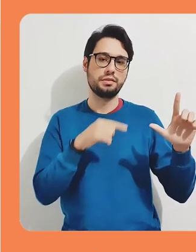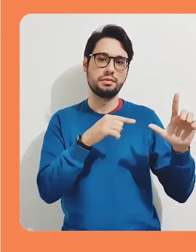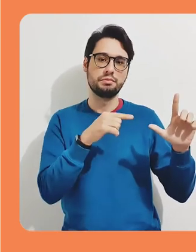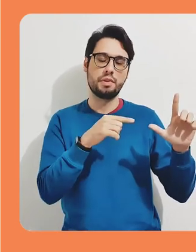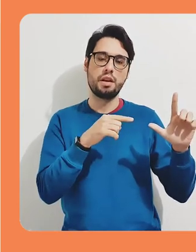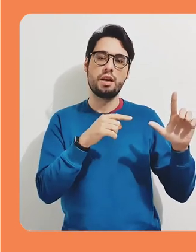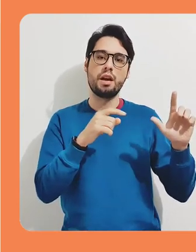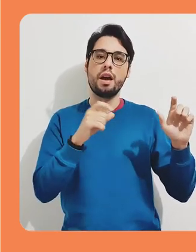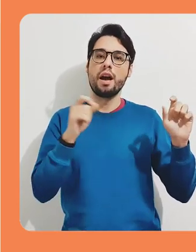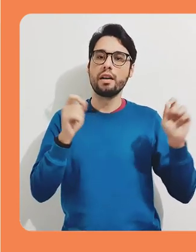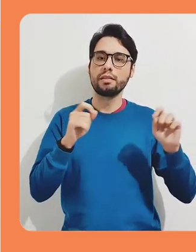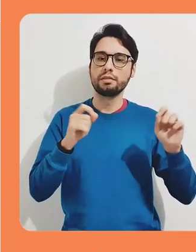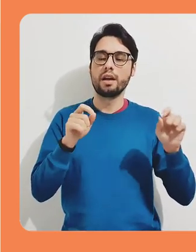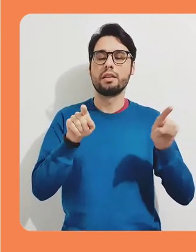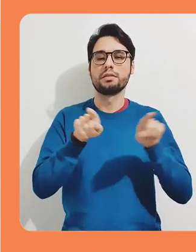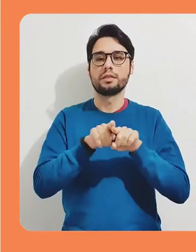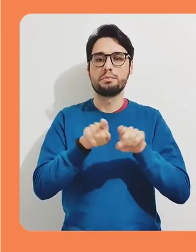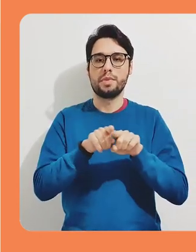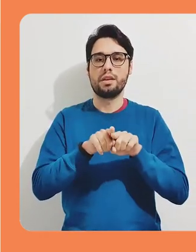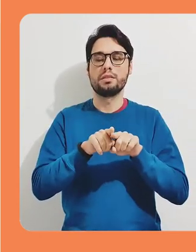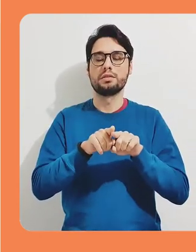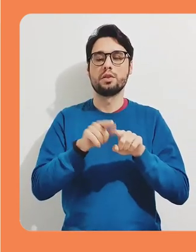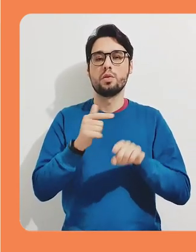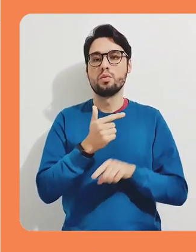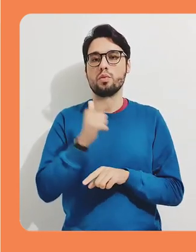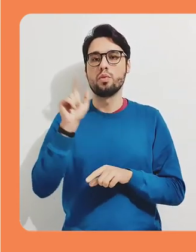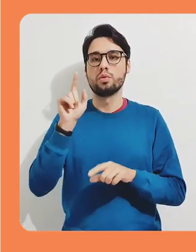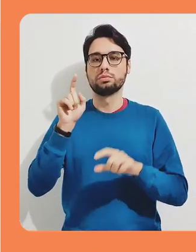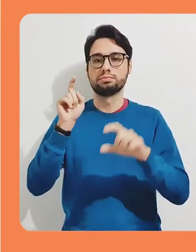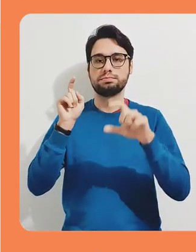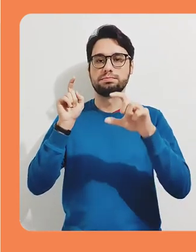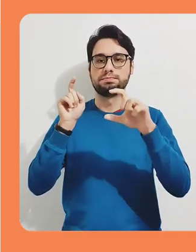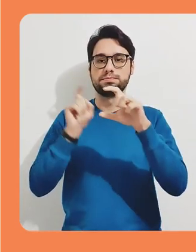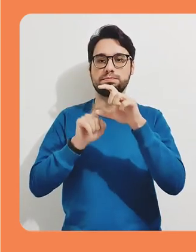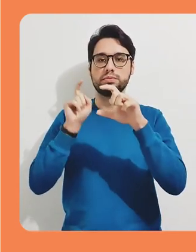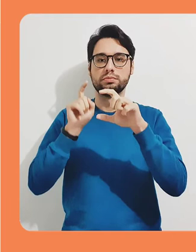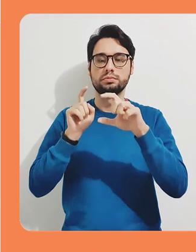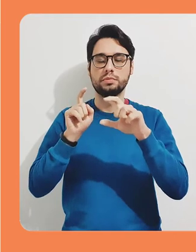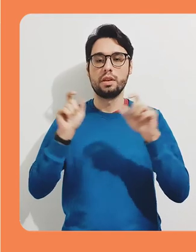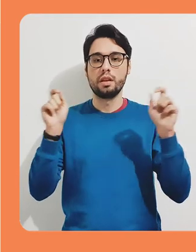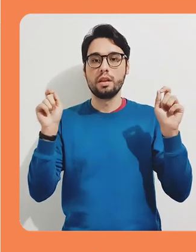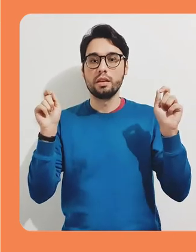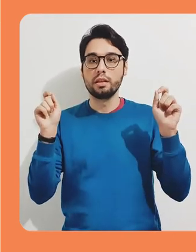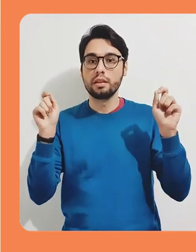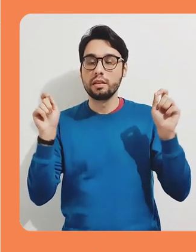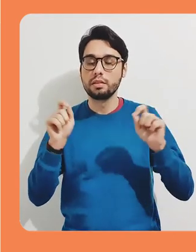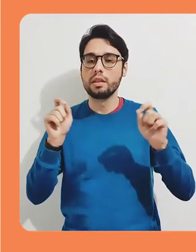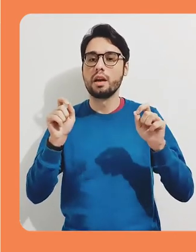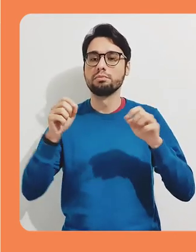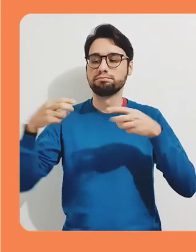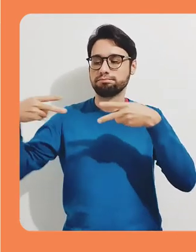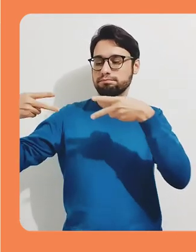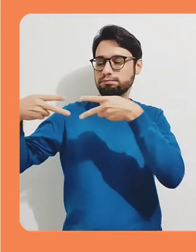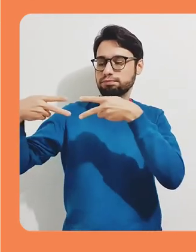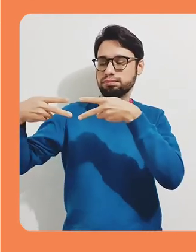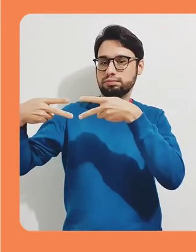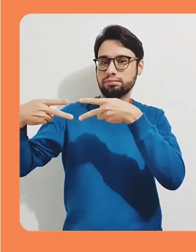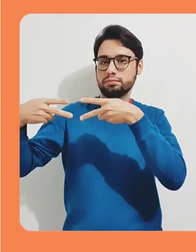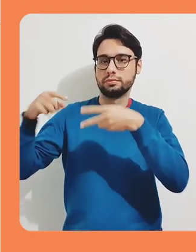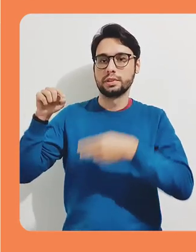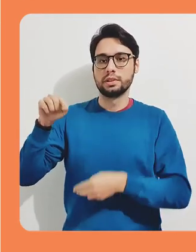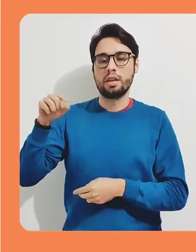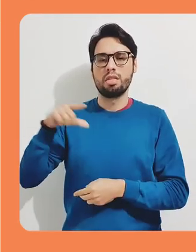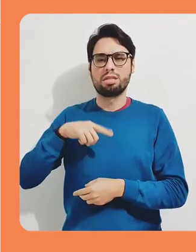embutido. Para aqueles que têm conhecimento maior e gostam de mexer nas formatações em